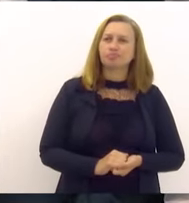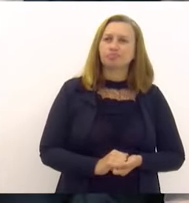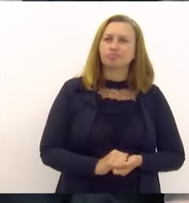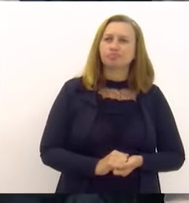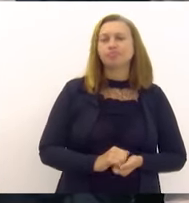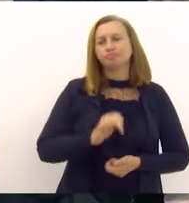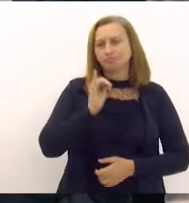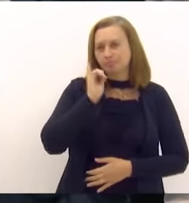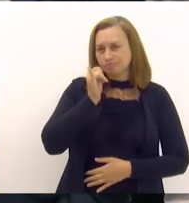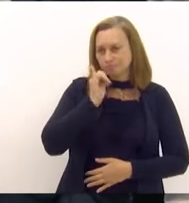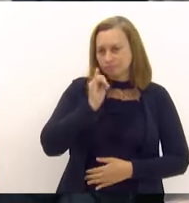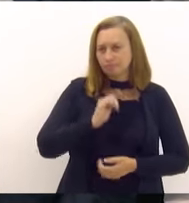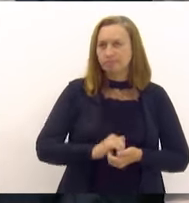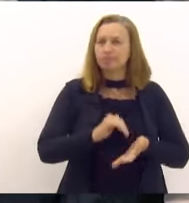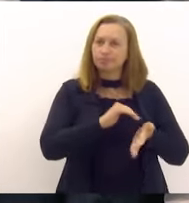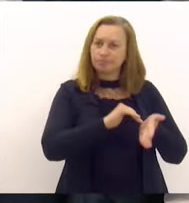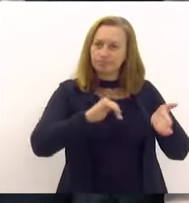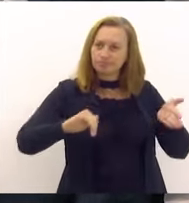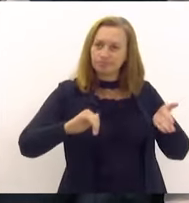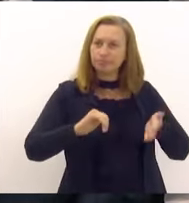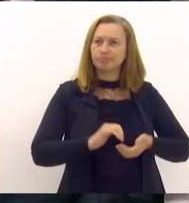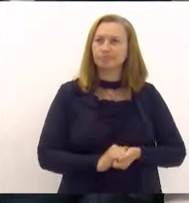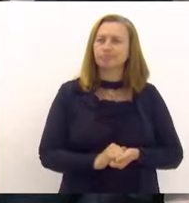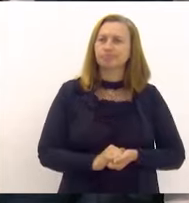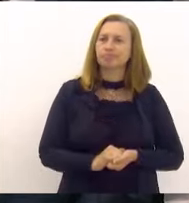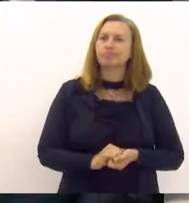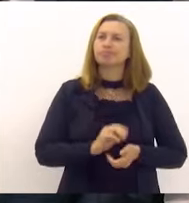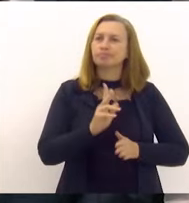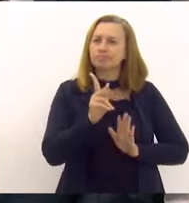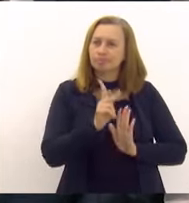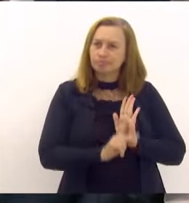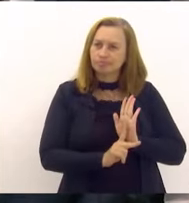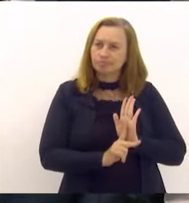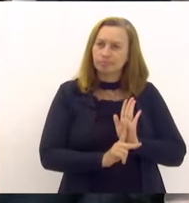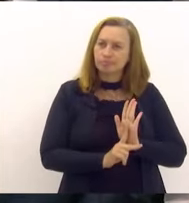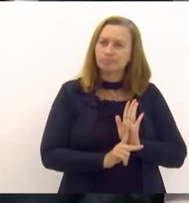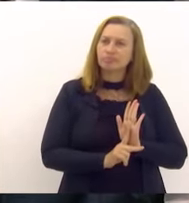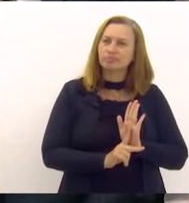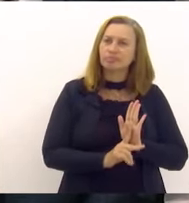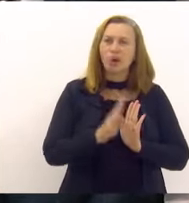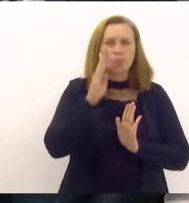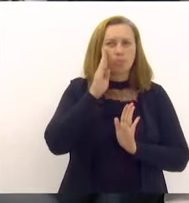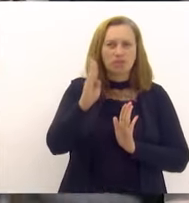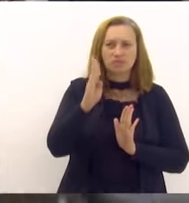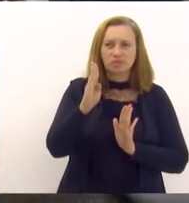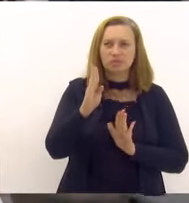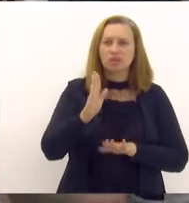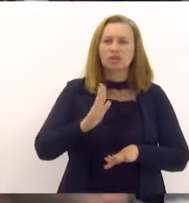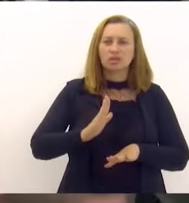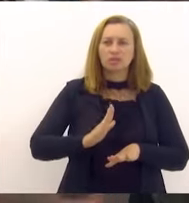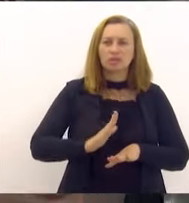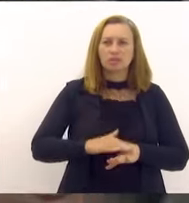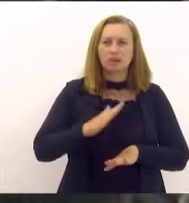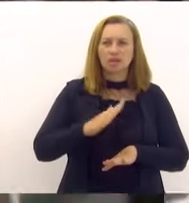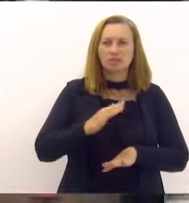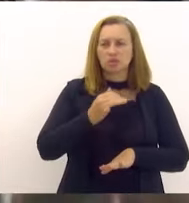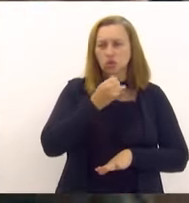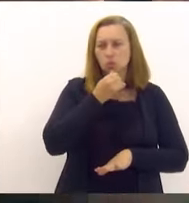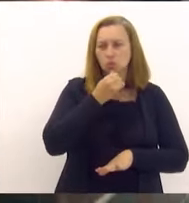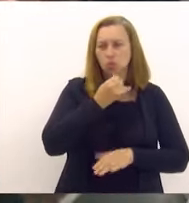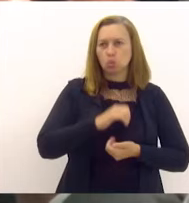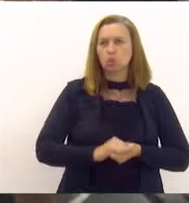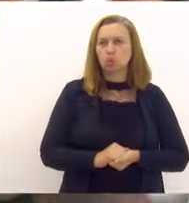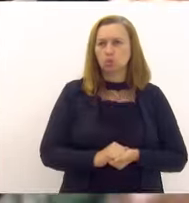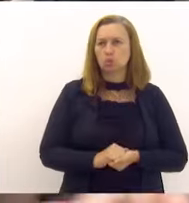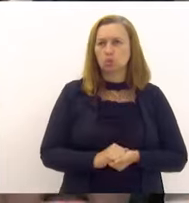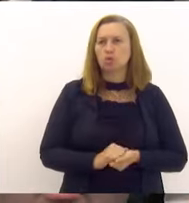o relator retirou do projeto esse ponto, que era um dos que mais nos incomodava. A